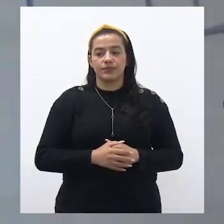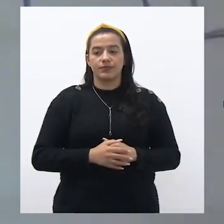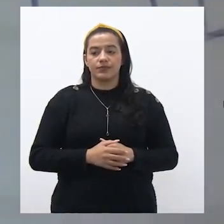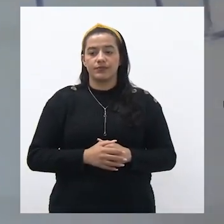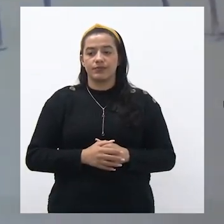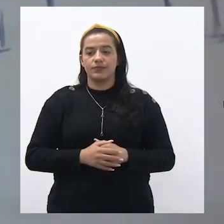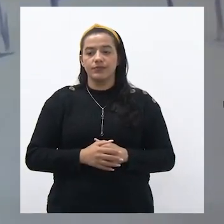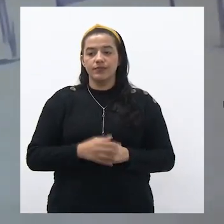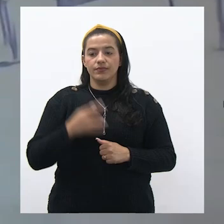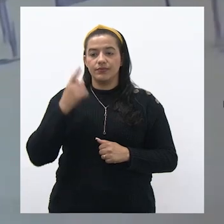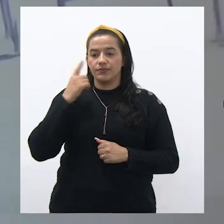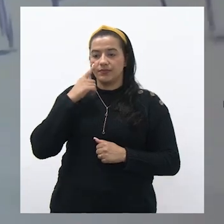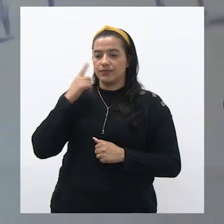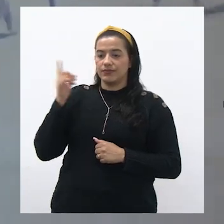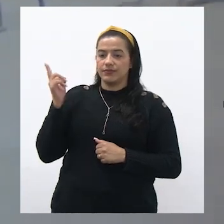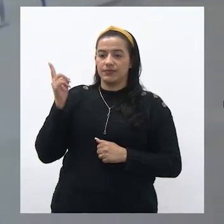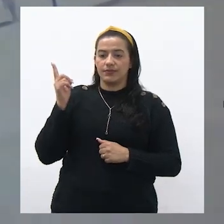ver?